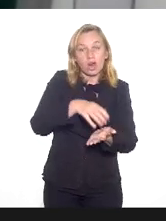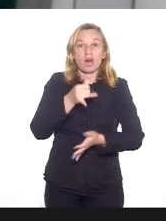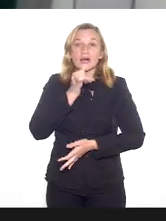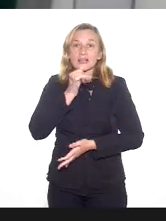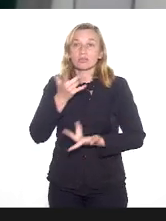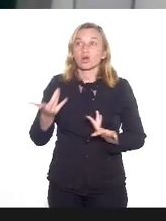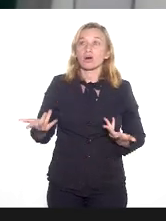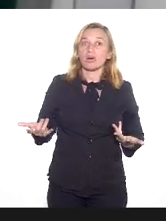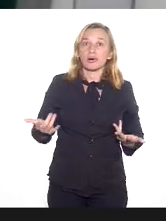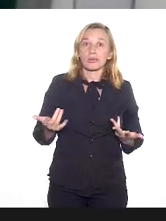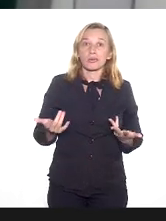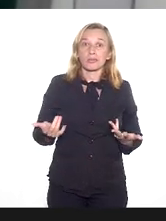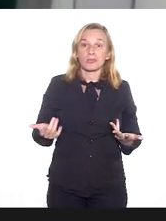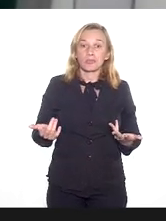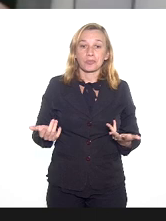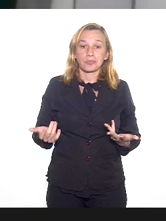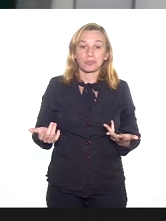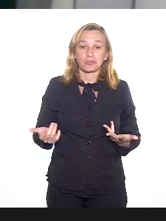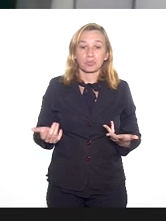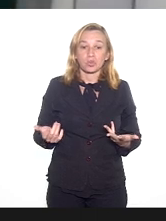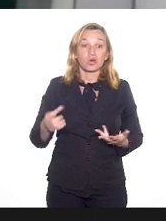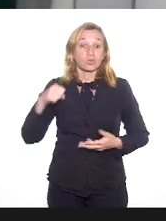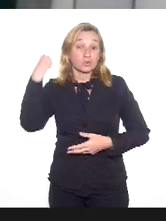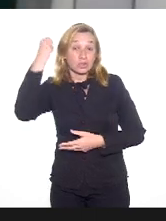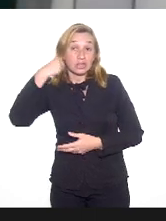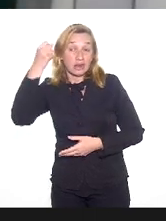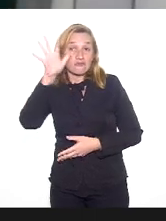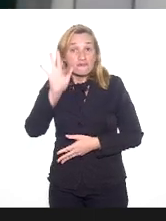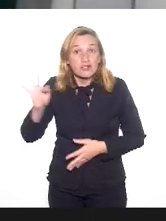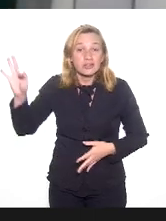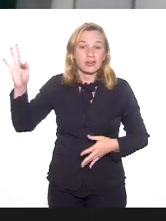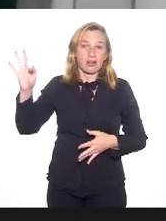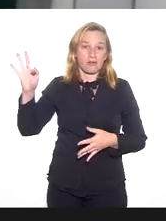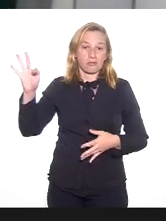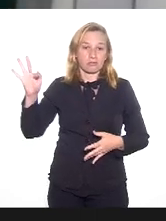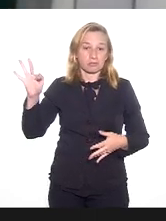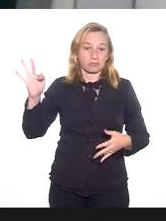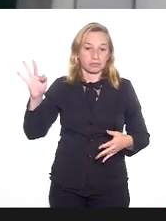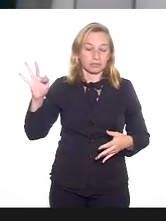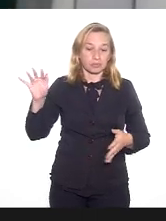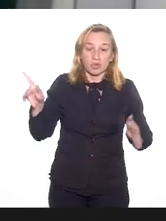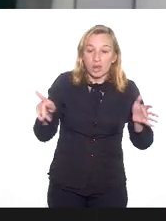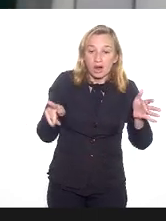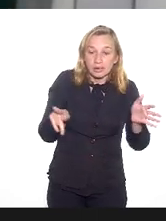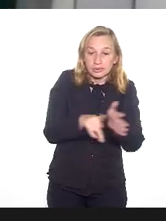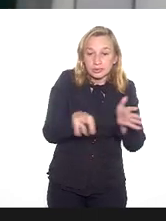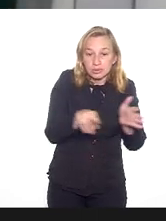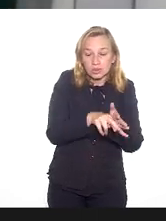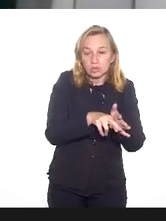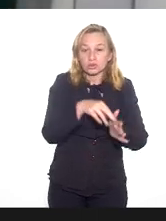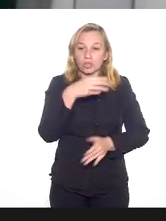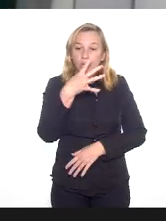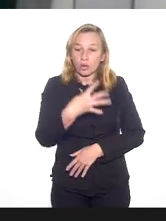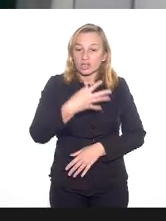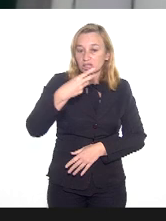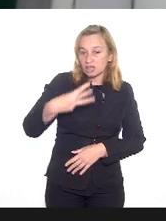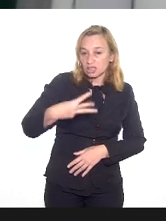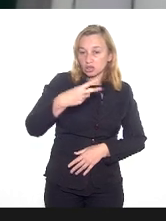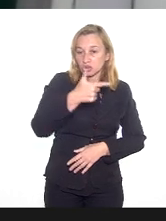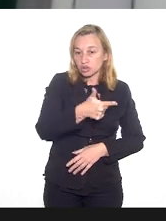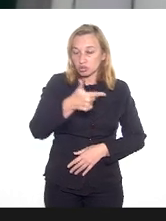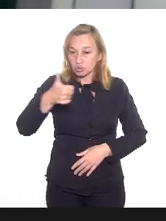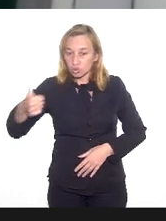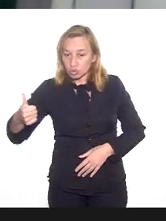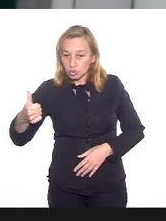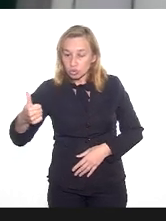exemplo, o Senado Federal, que tem resolução, no caso, a resolução 43 de 2001, que